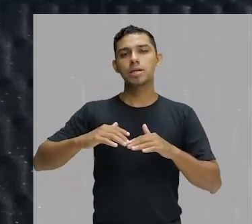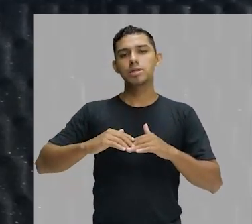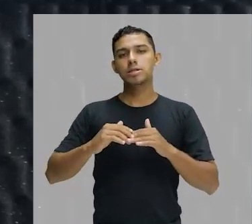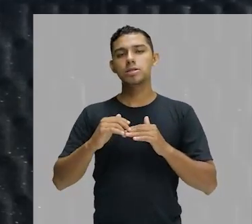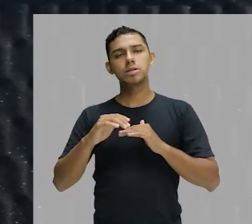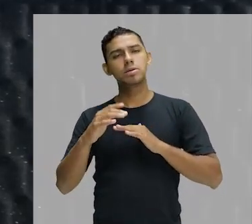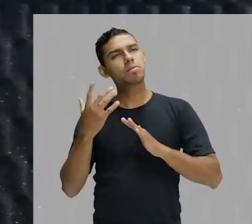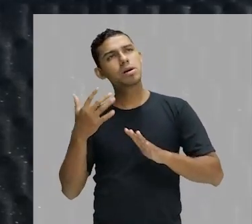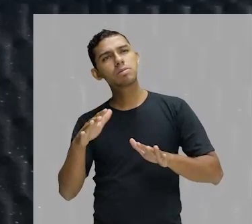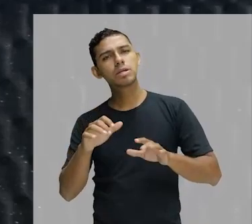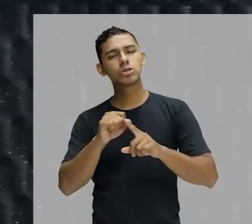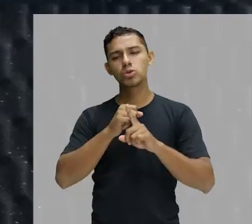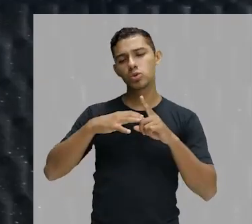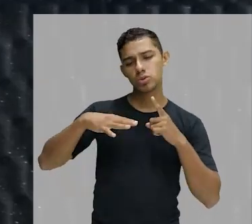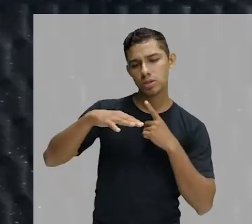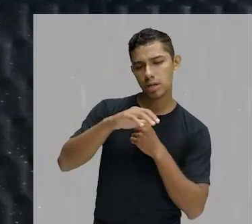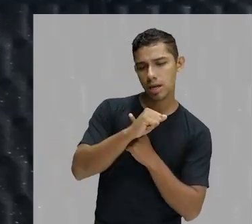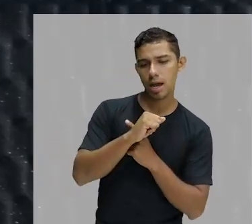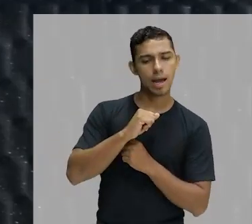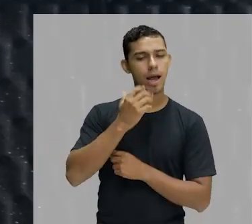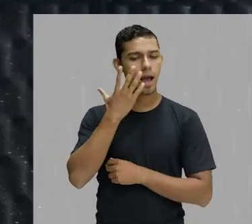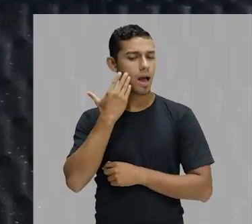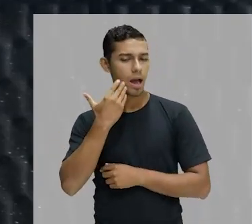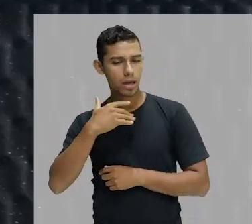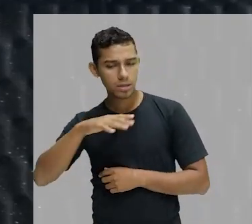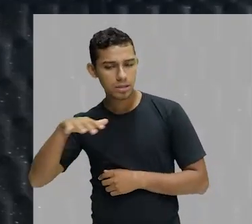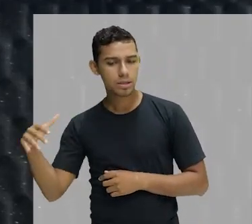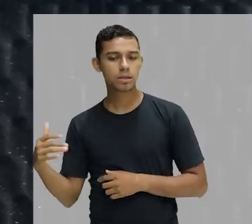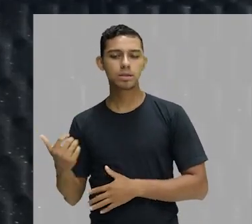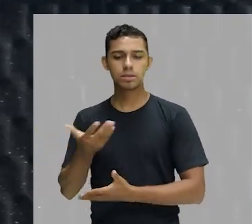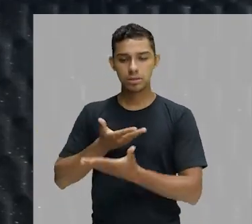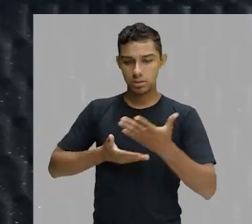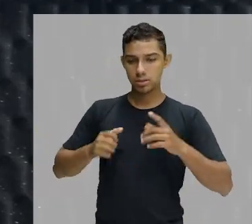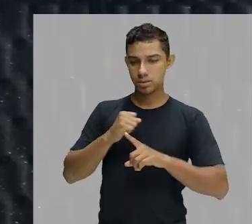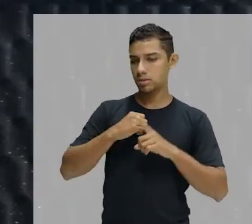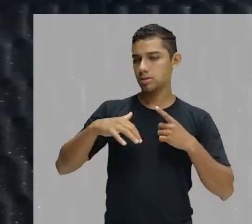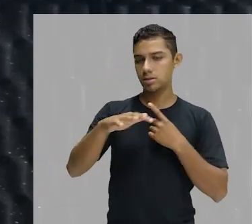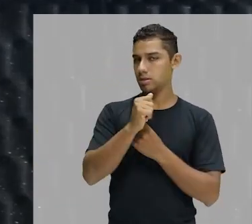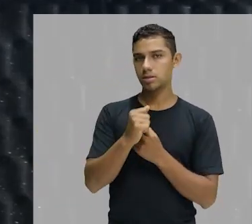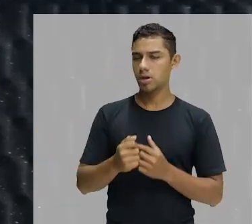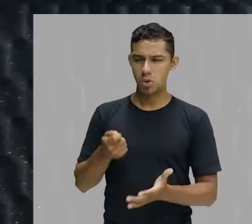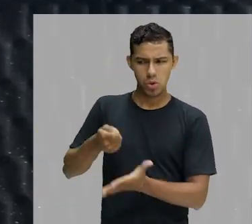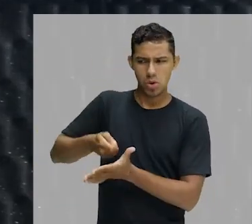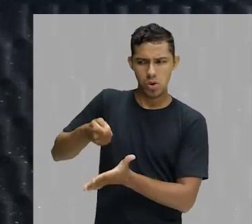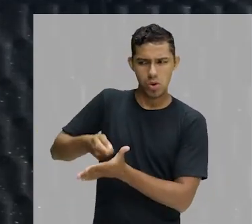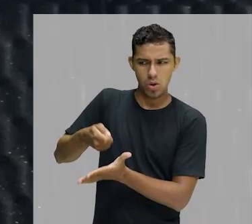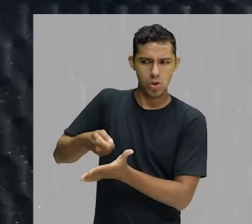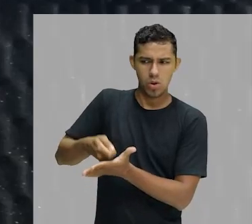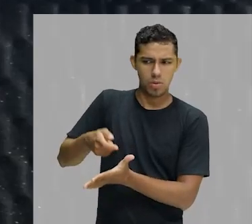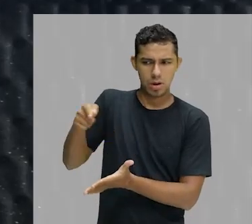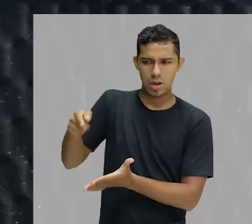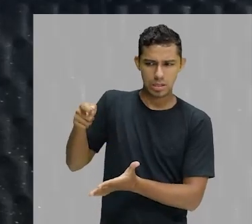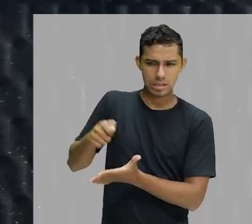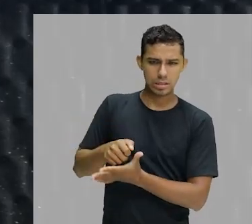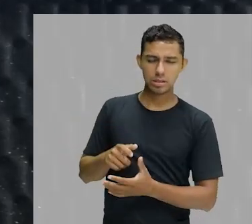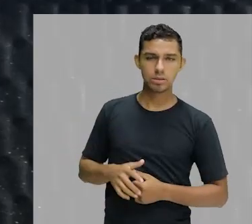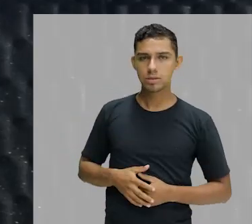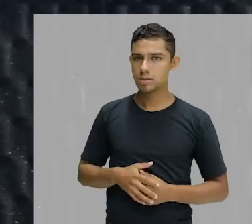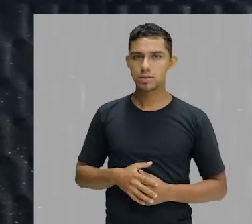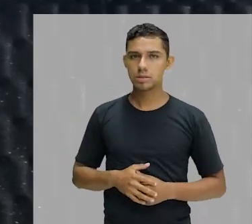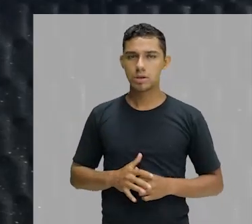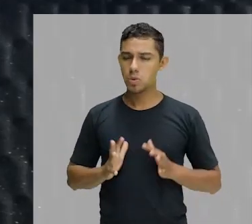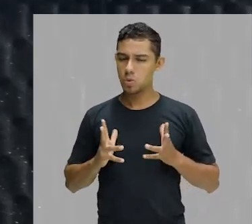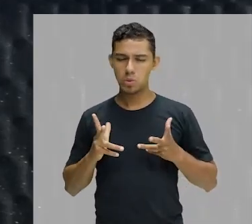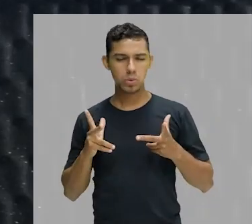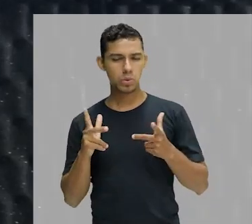uma questão mais de socializar, a criança está socializando com outra. Não existe essa questão de cobrar resultados, de cobrar uma